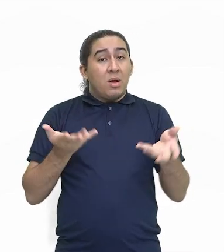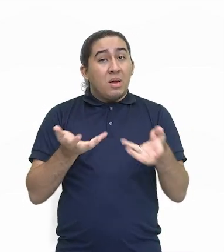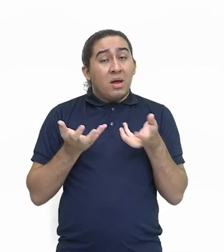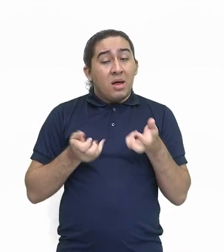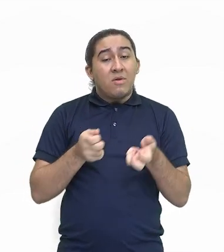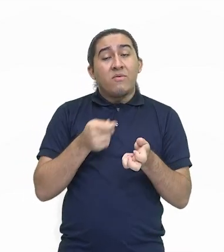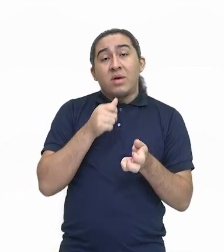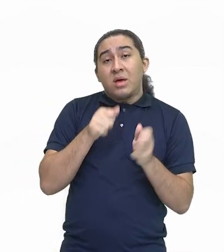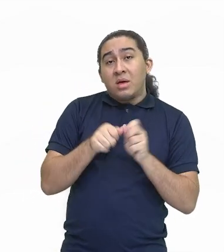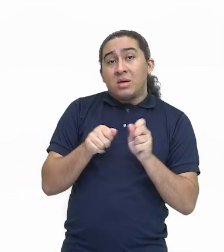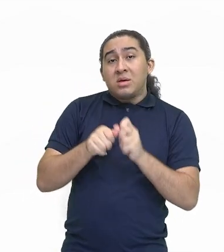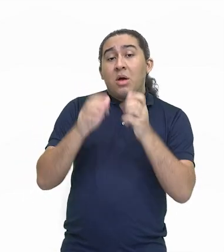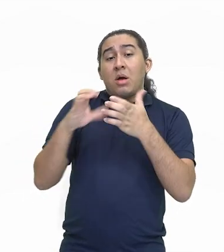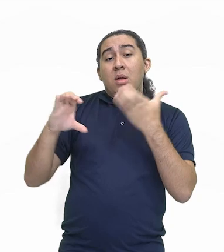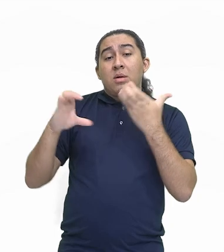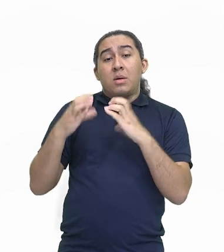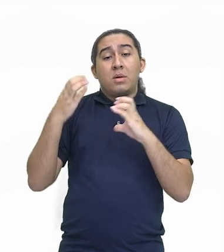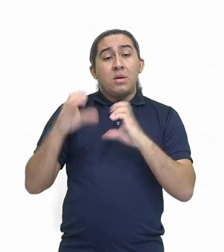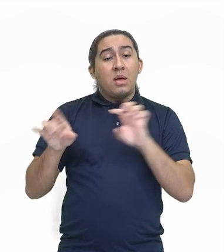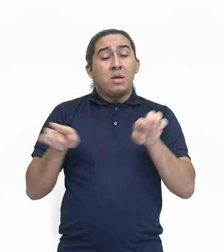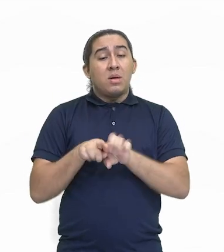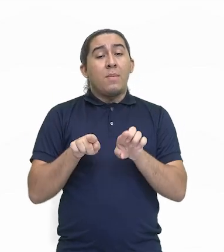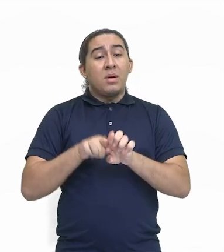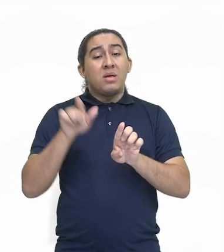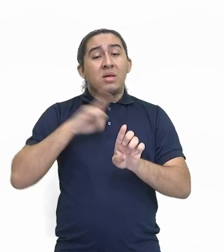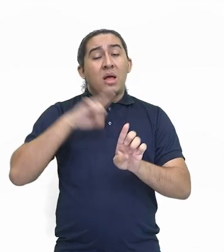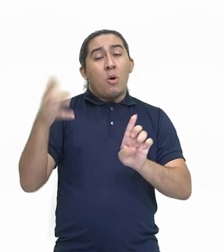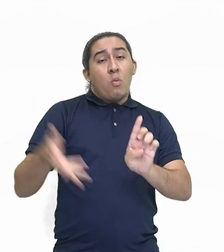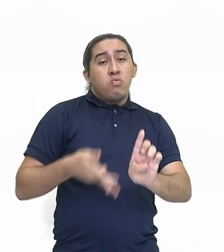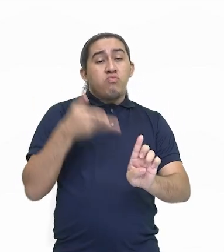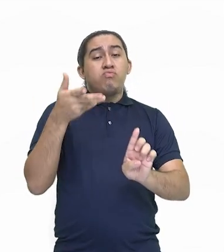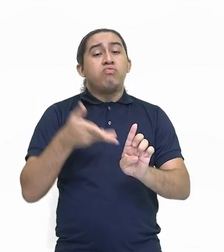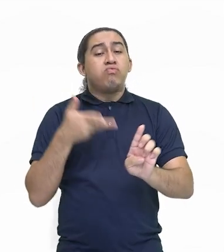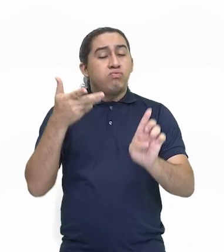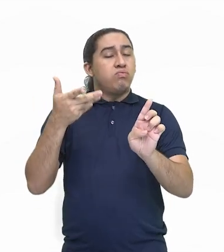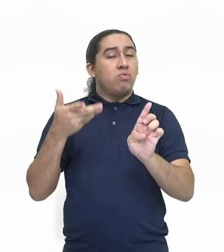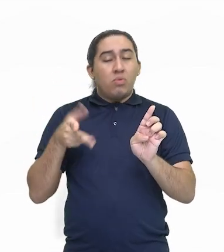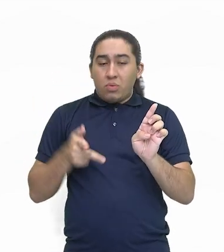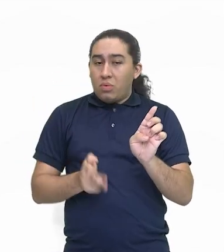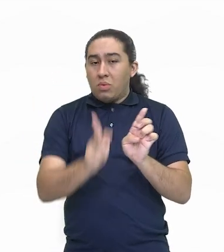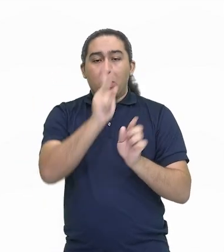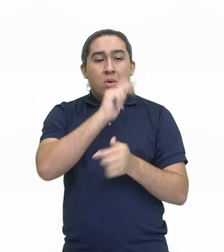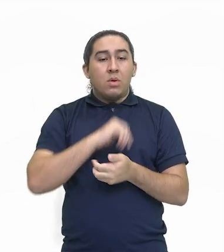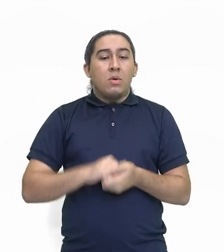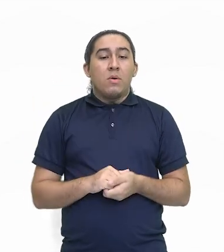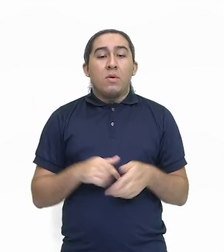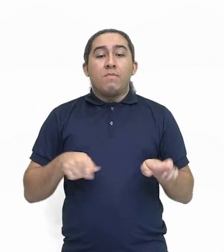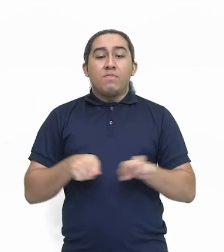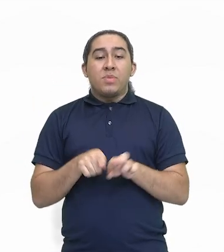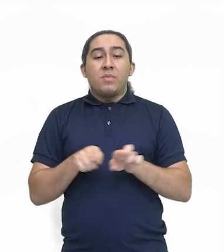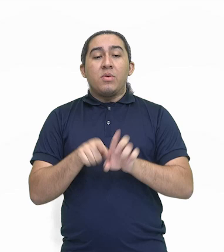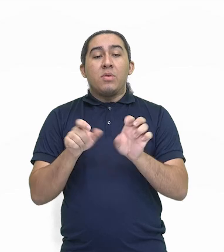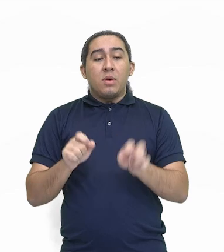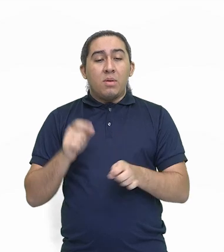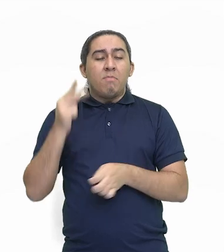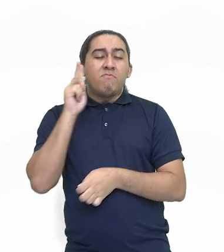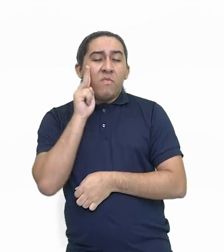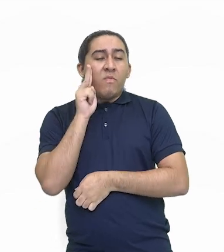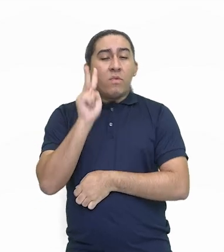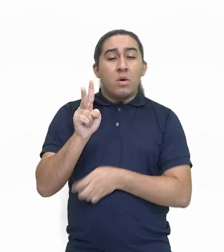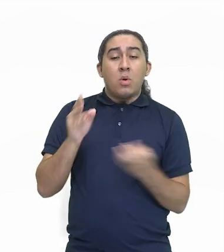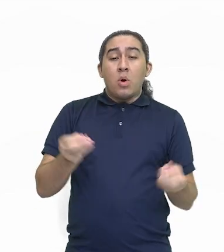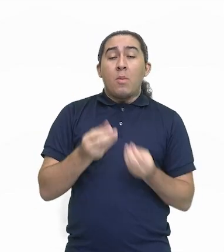um cantar em que vos louvarei de qualquer jeito. E vede como quero